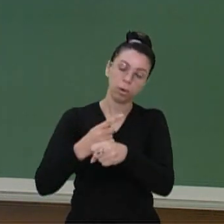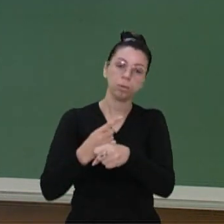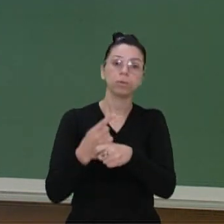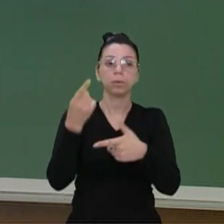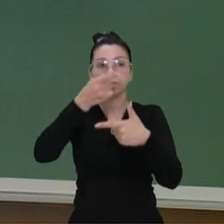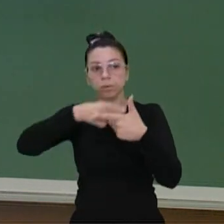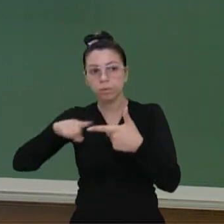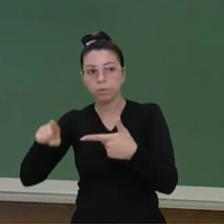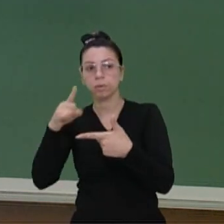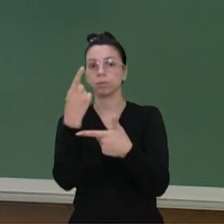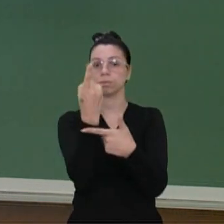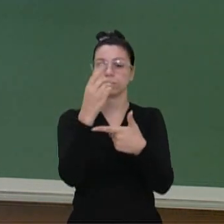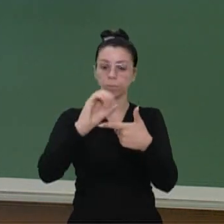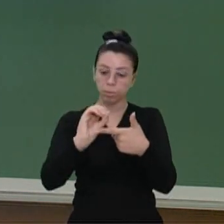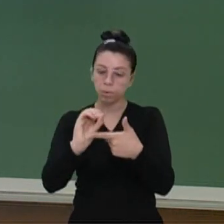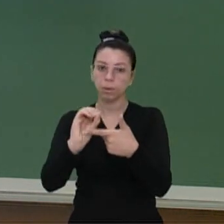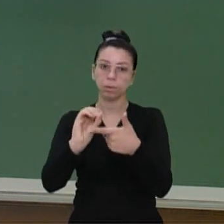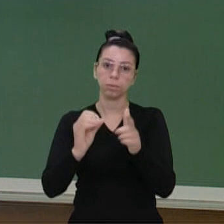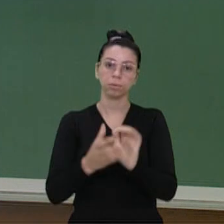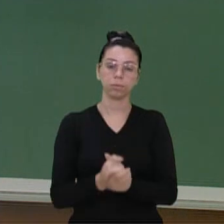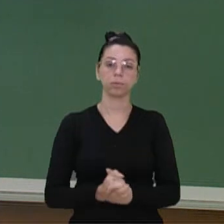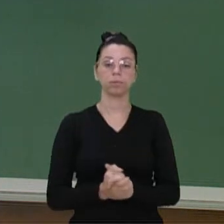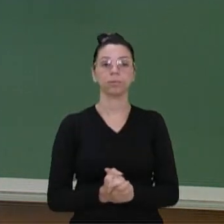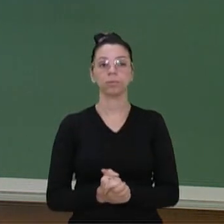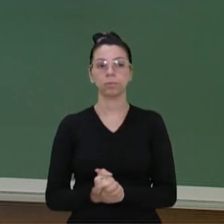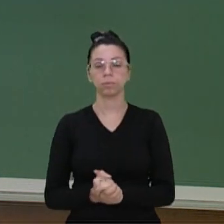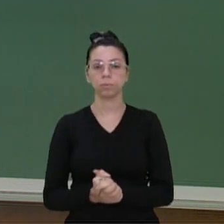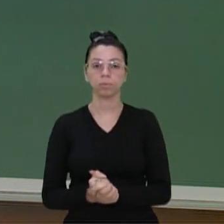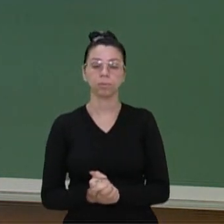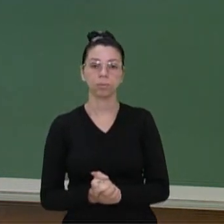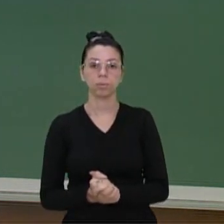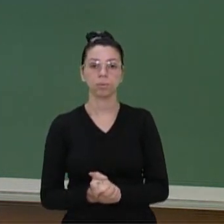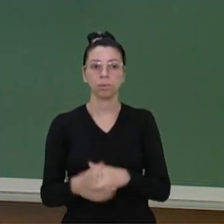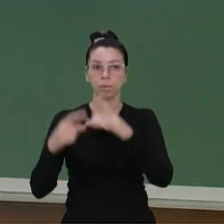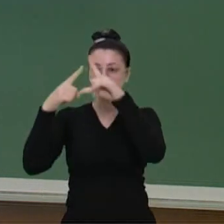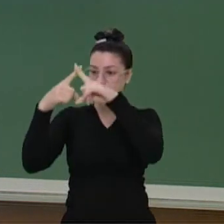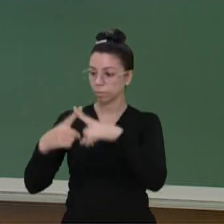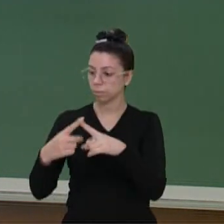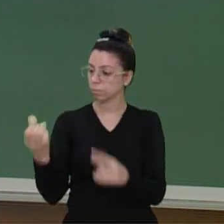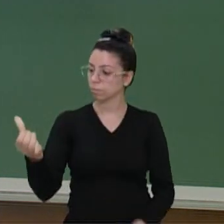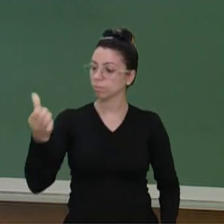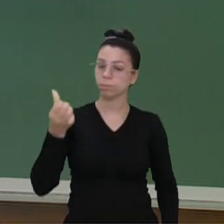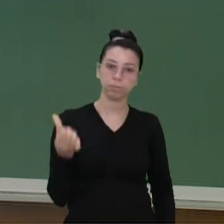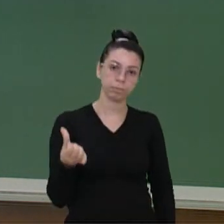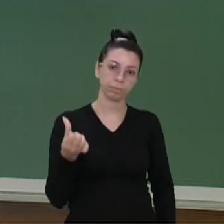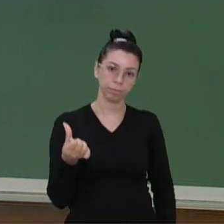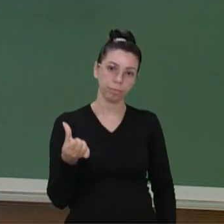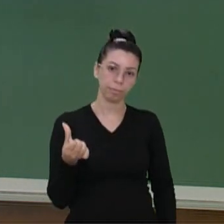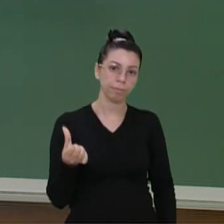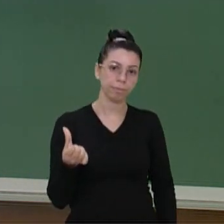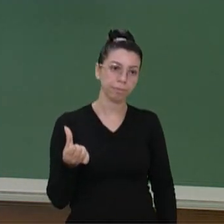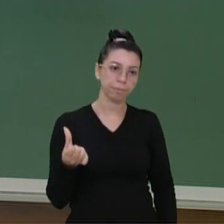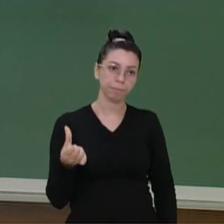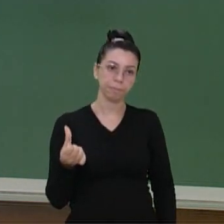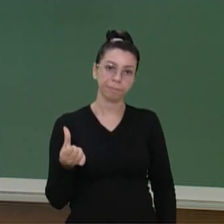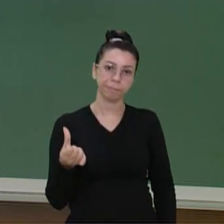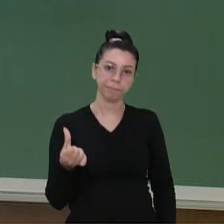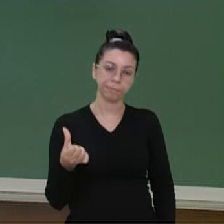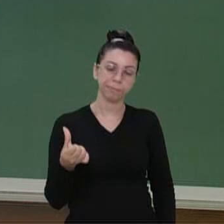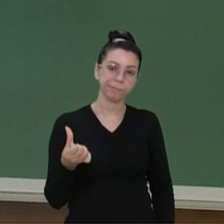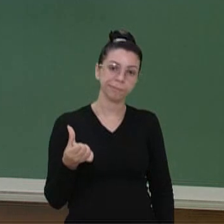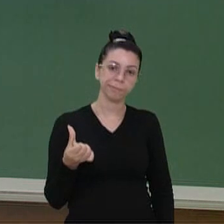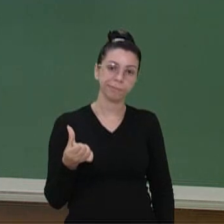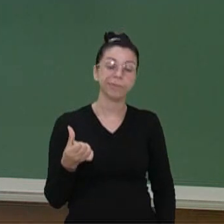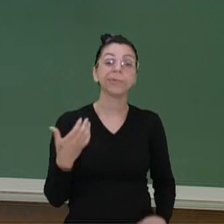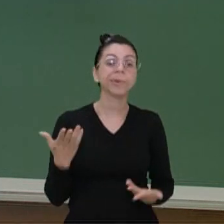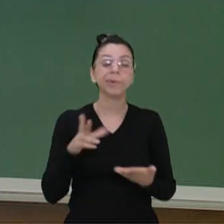do ano que eu estou buscando. Então, eu pego 12 e divido por 10. E multiplica por 6, que é o fator que a gente tem, que é de 6 décimos.